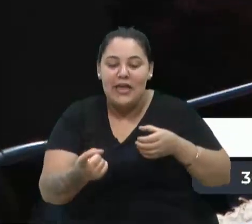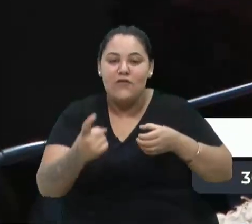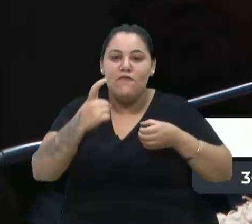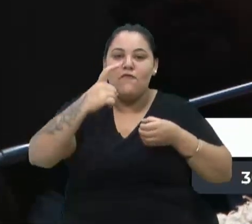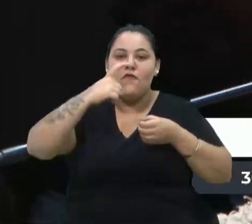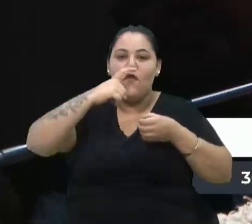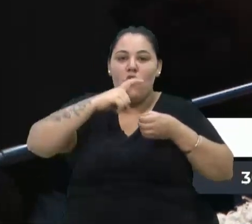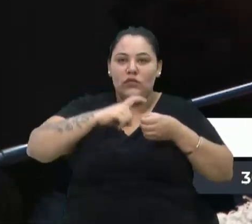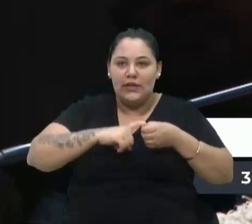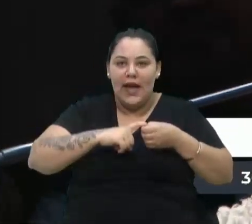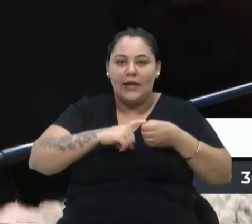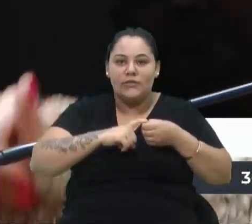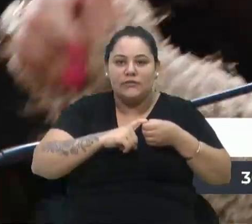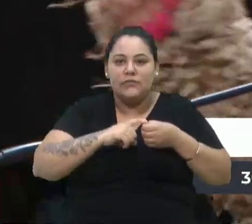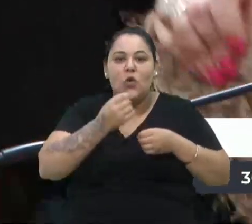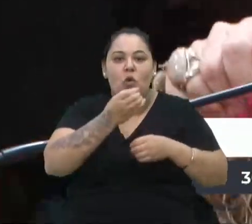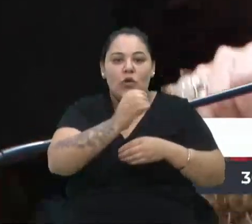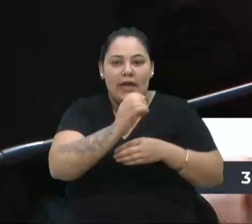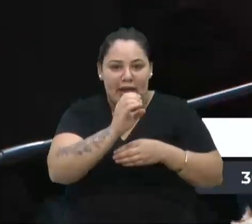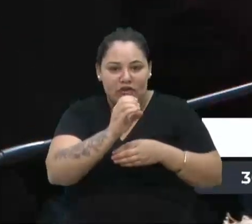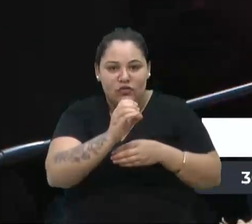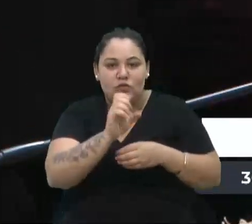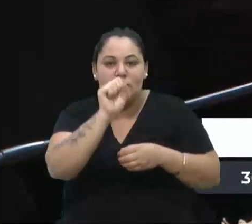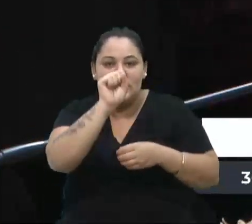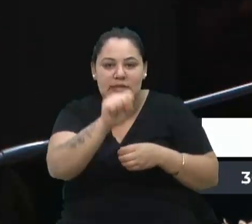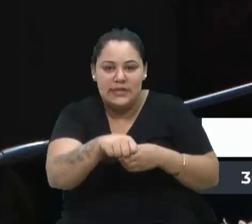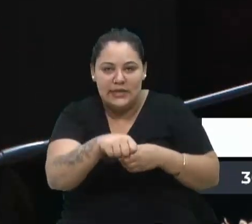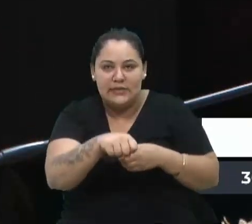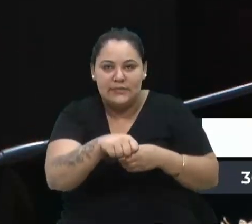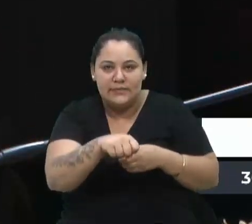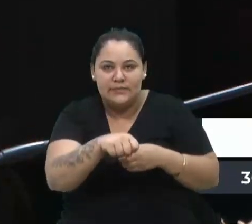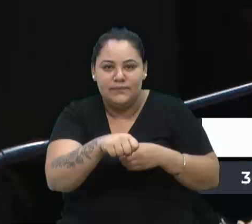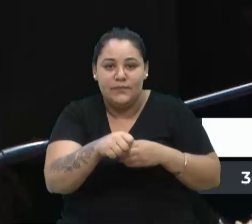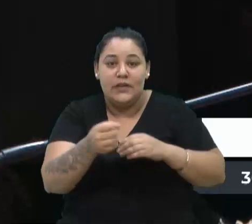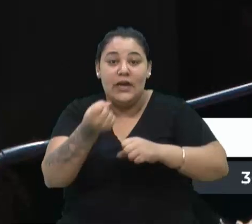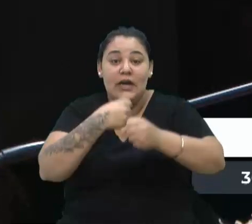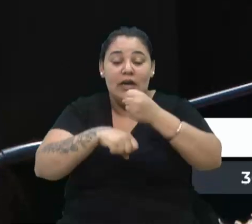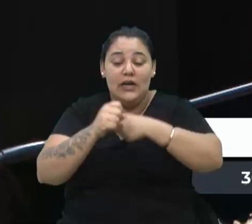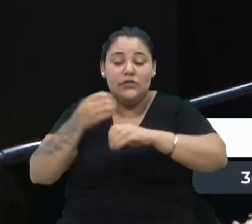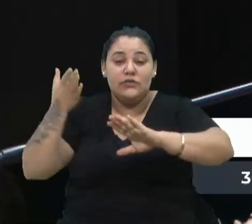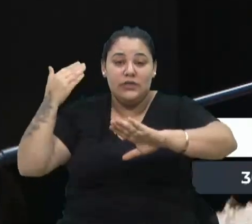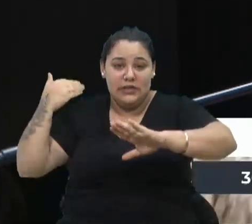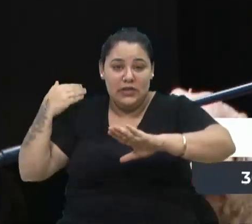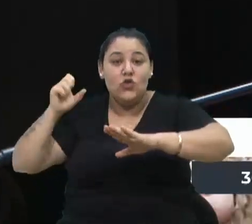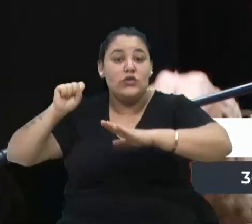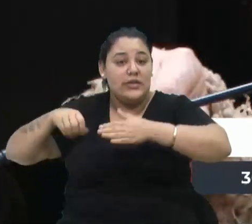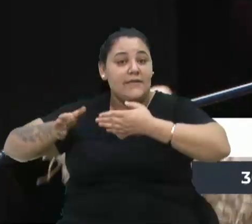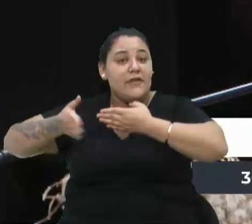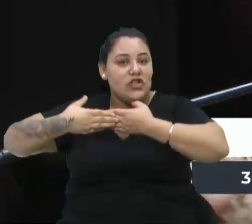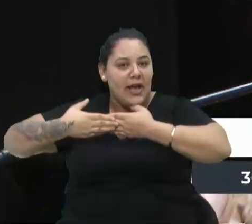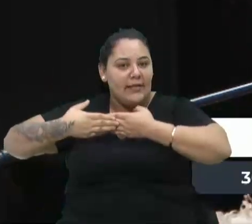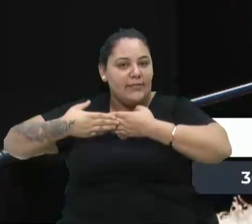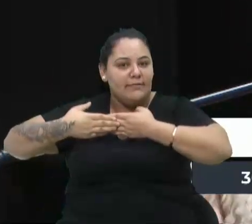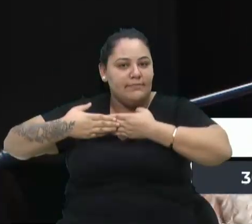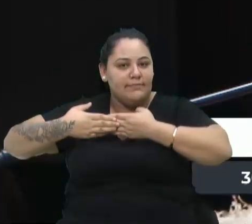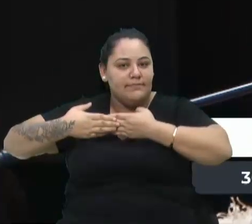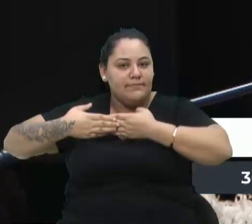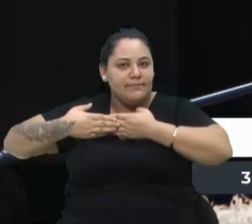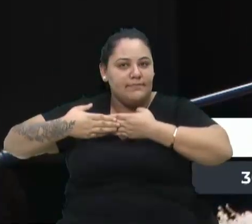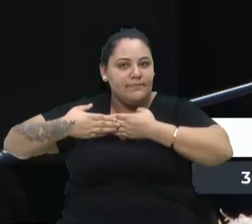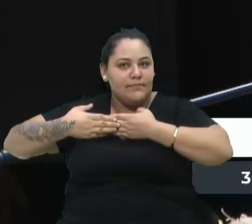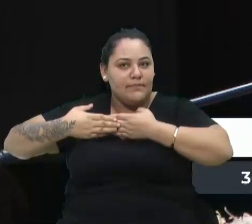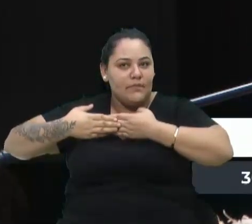linhas de créditos que, sim, haviam sido fechadas nos anos anteriores. Só nos primeiros